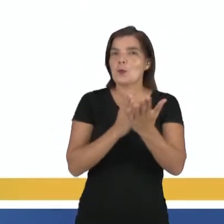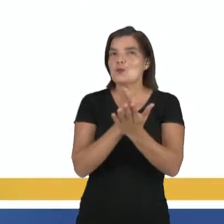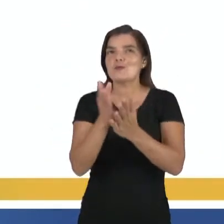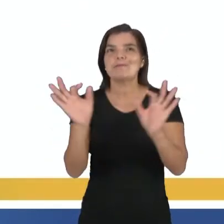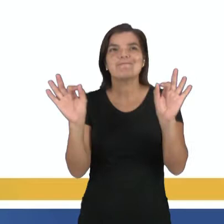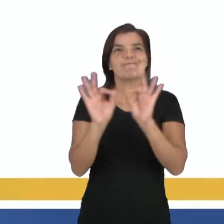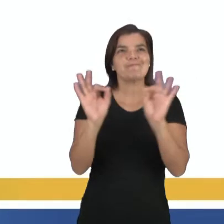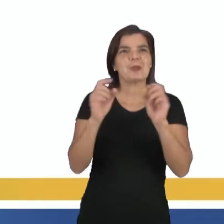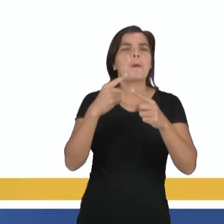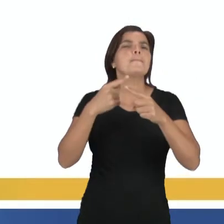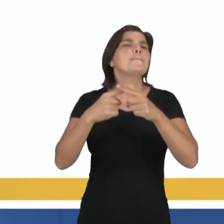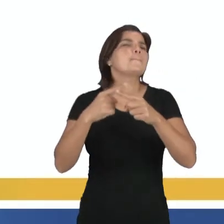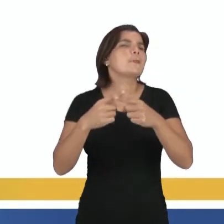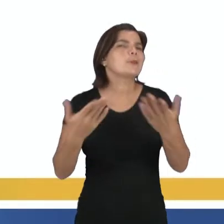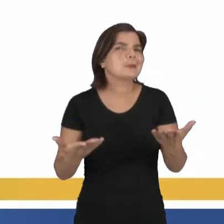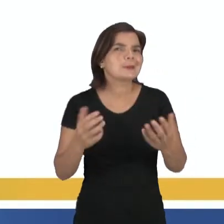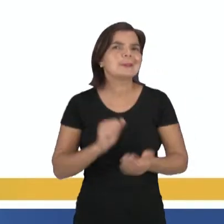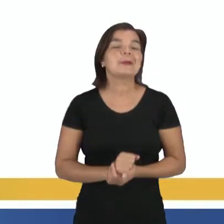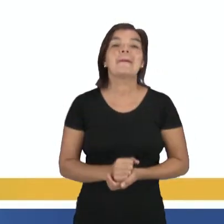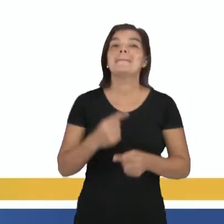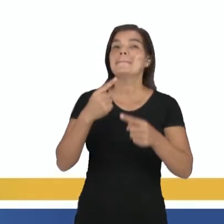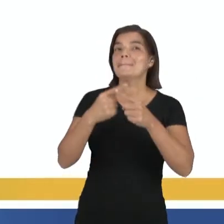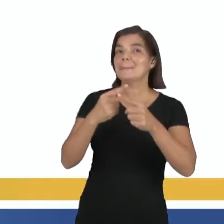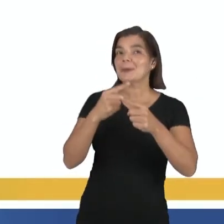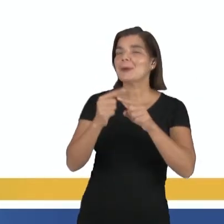desvio. E por que ele não sofre desvio?